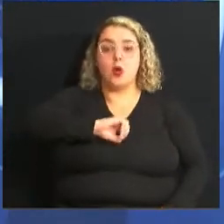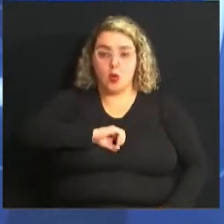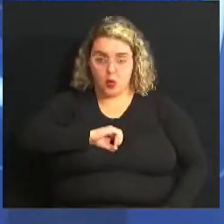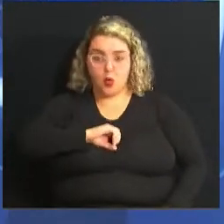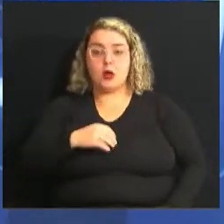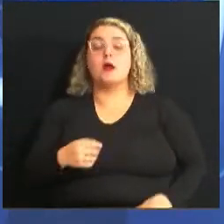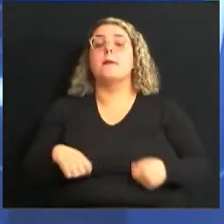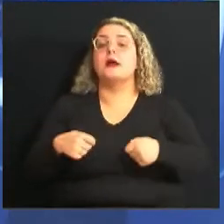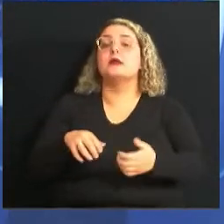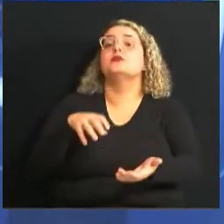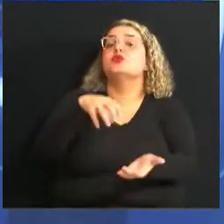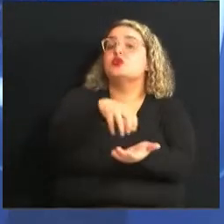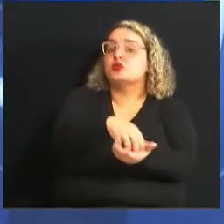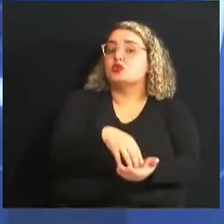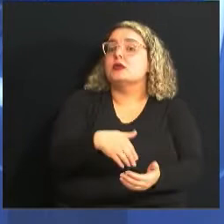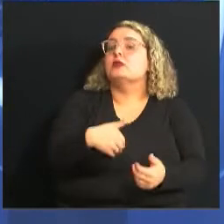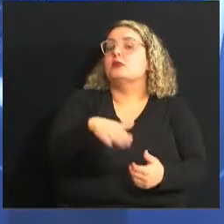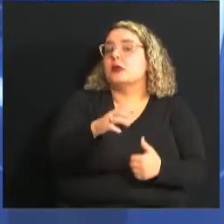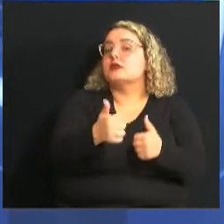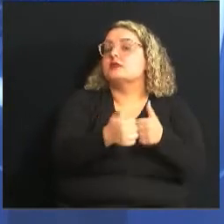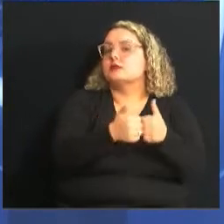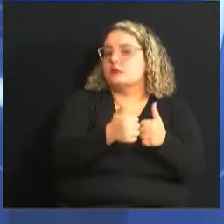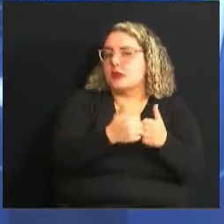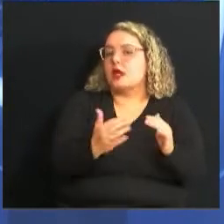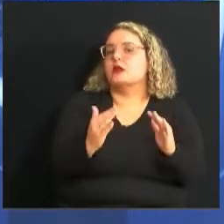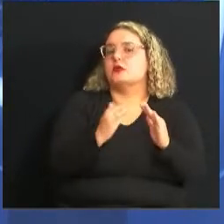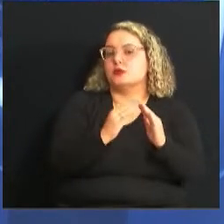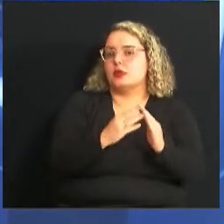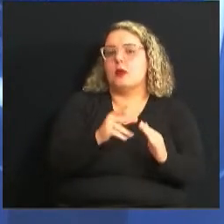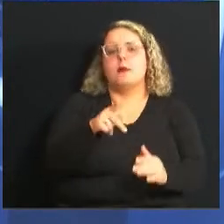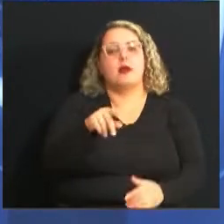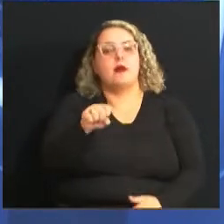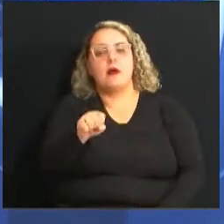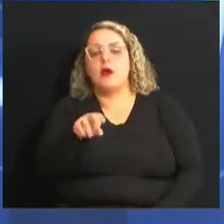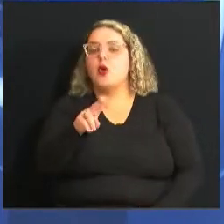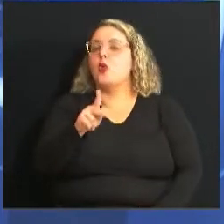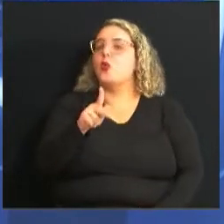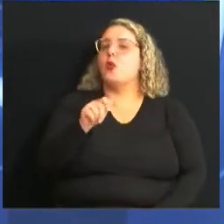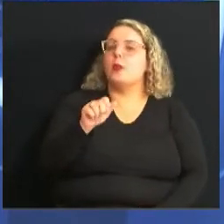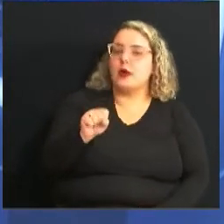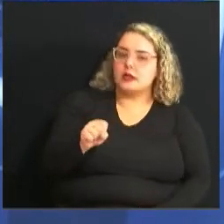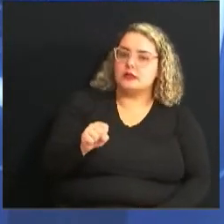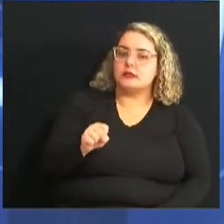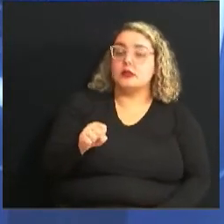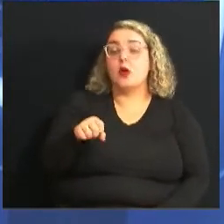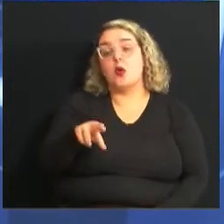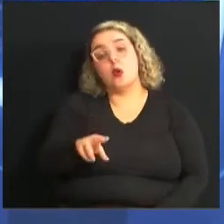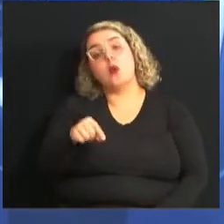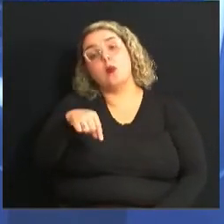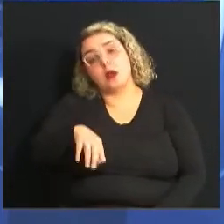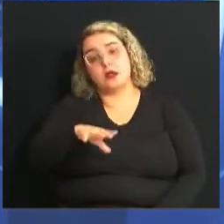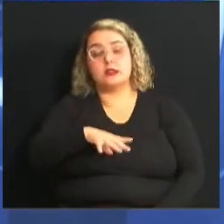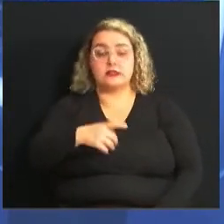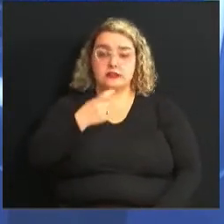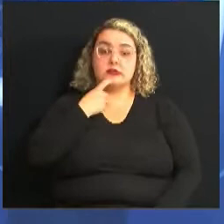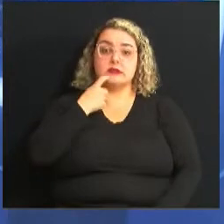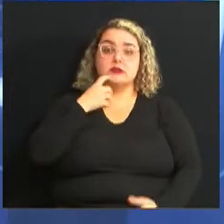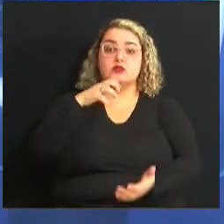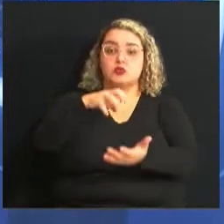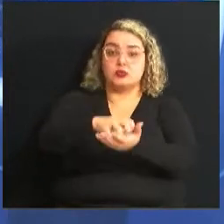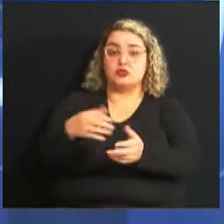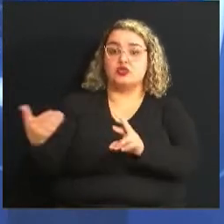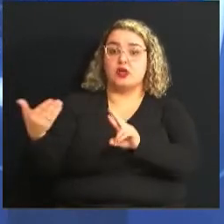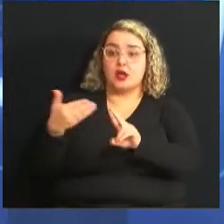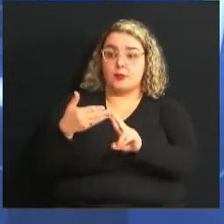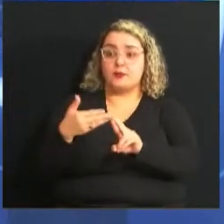de saúde mais próximo da sua casa, pronto-socorros, nas UPAs também, ou então aqui em Campinas, no Centro de Referência